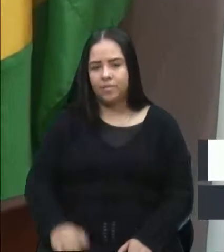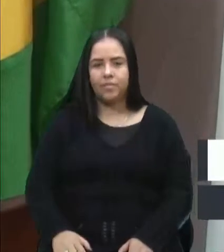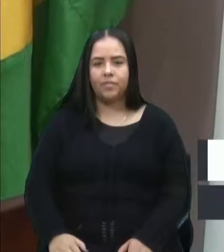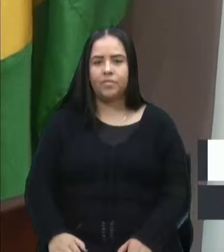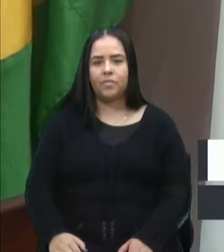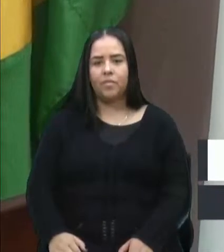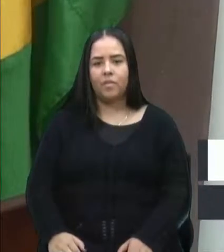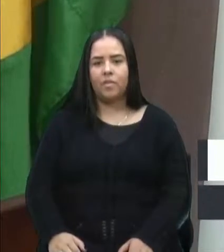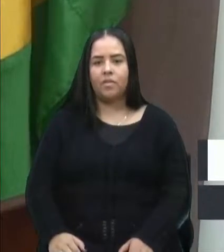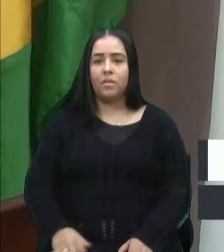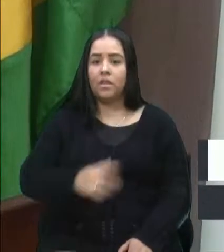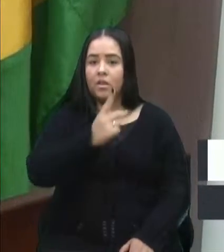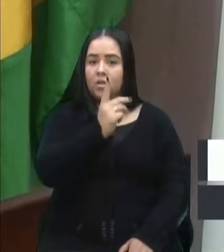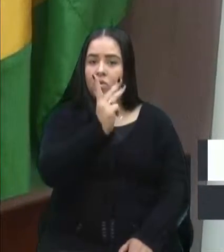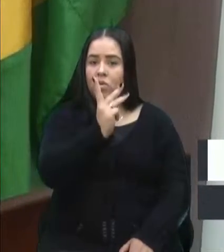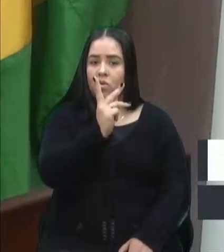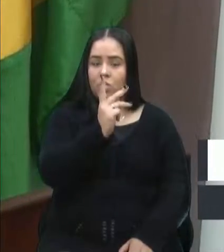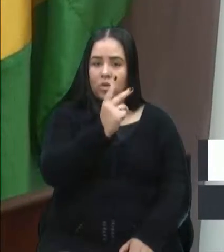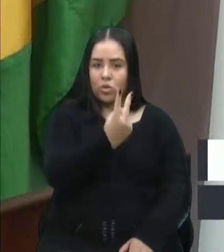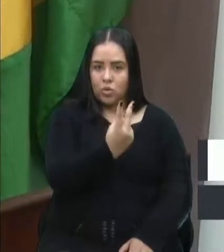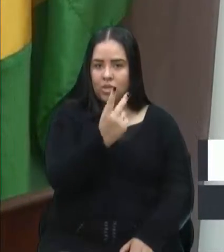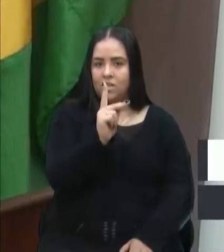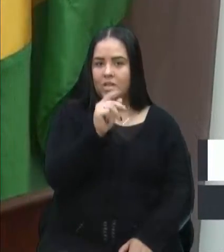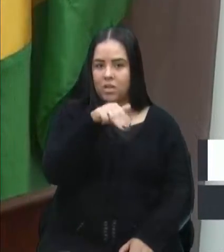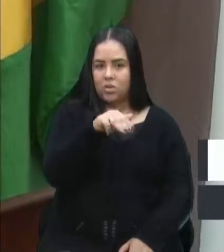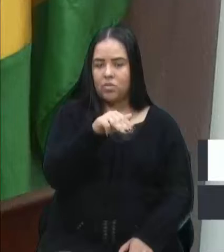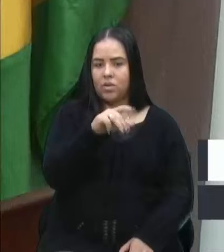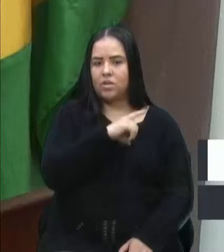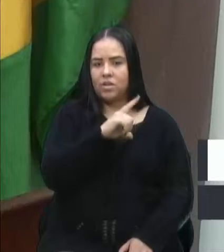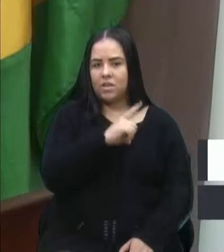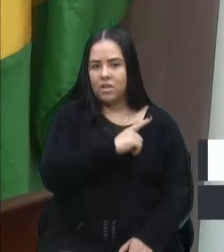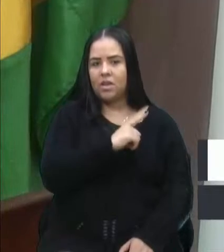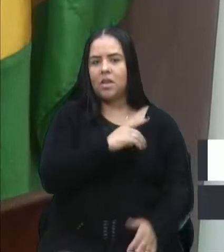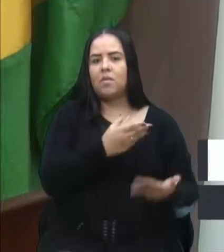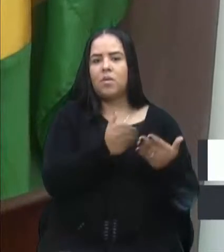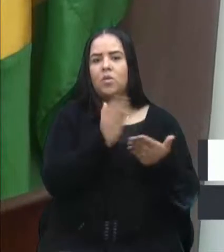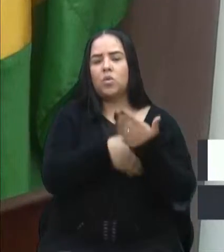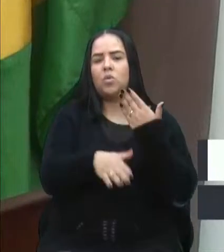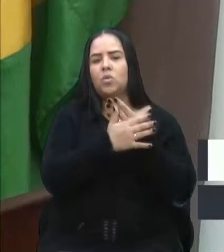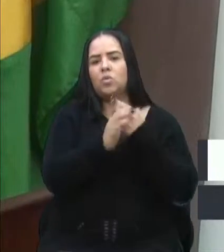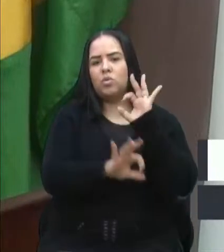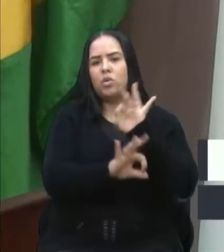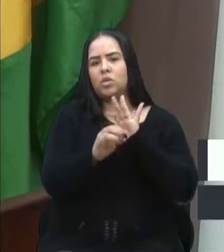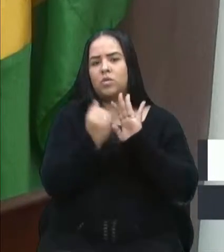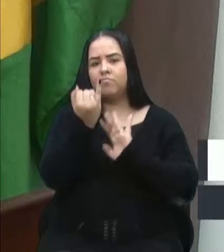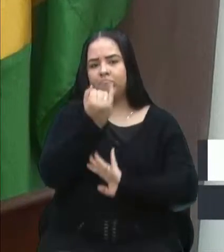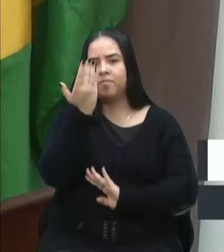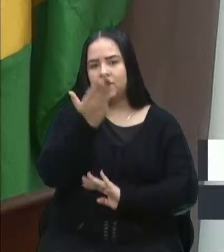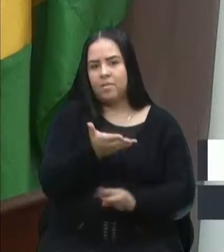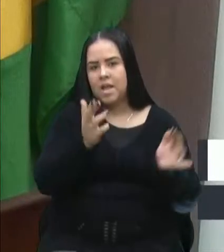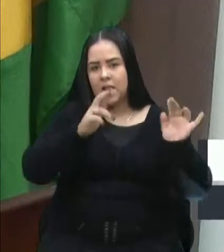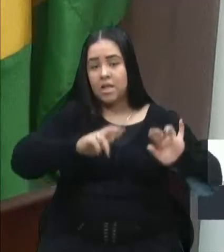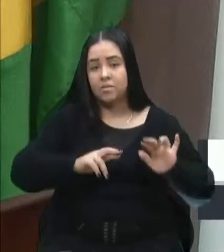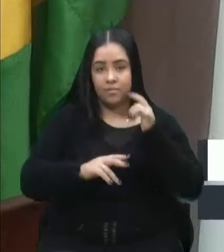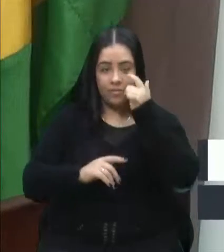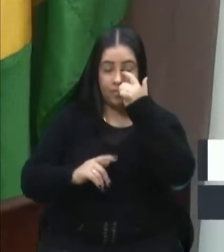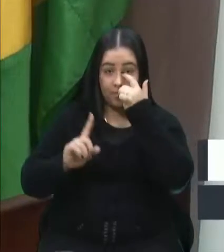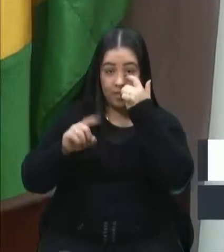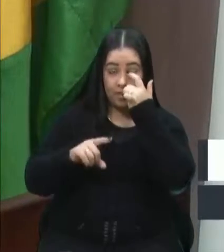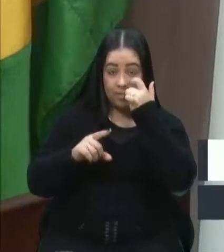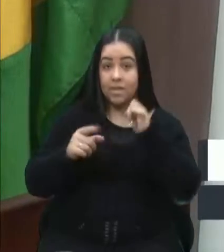Esses 2 quilômetros de revitalização, abertura, sinalização, o projeto é muito importante para aquela região. E é uma